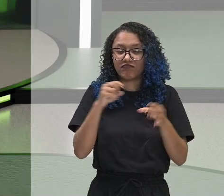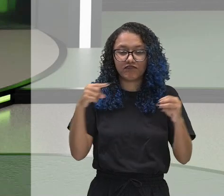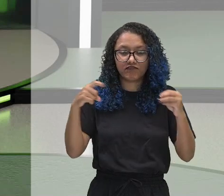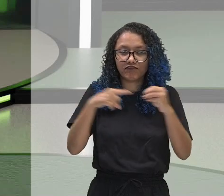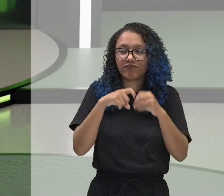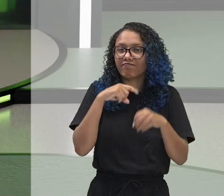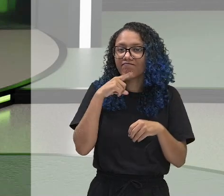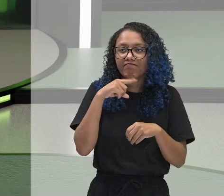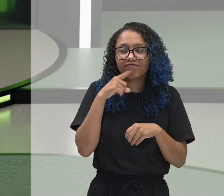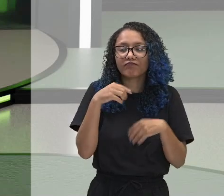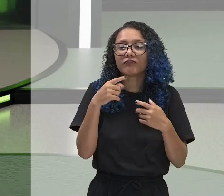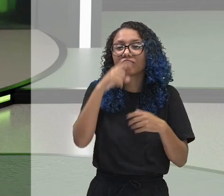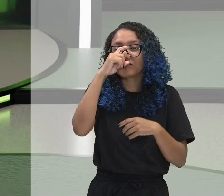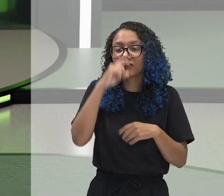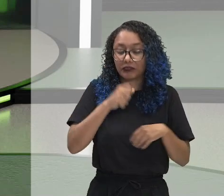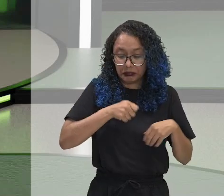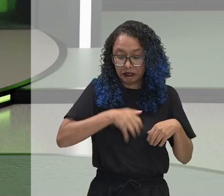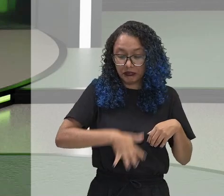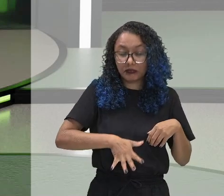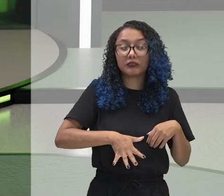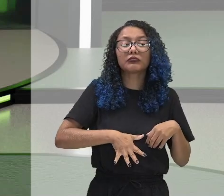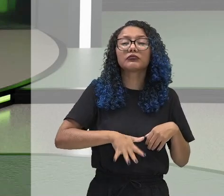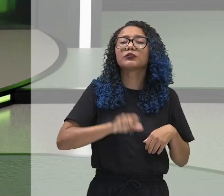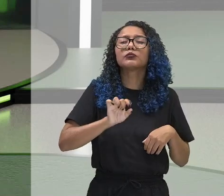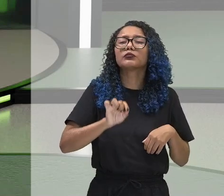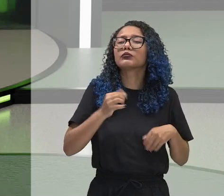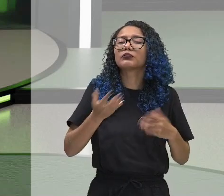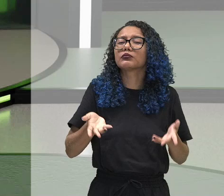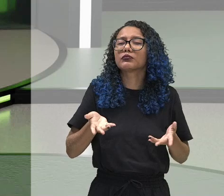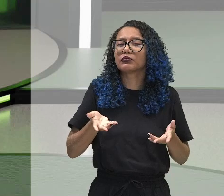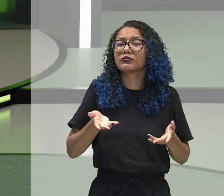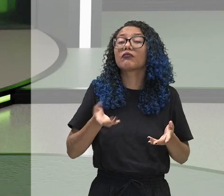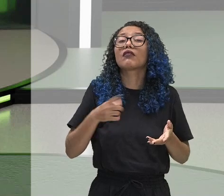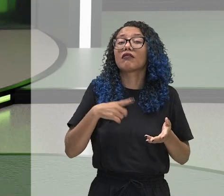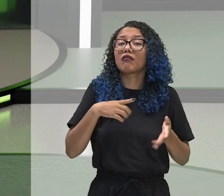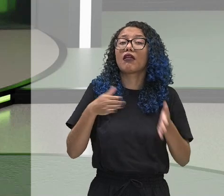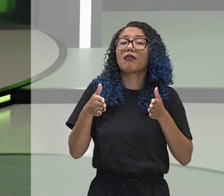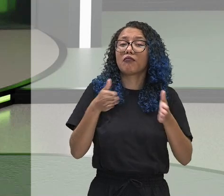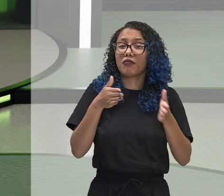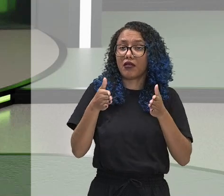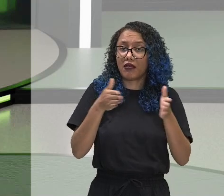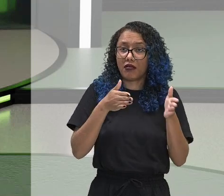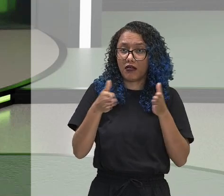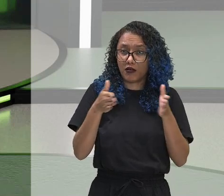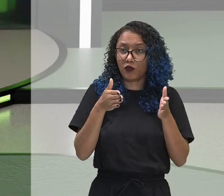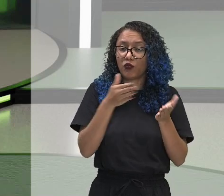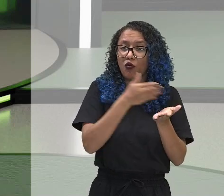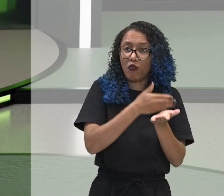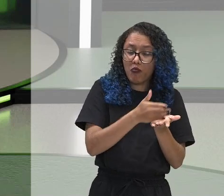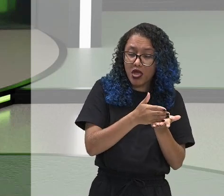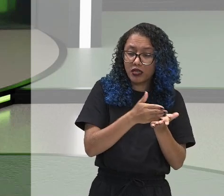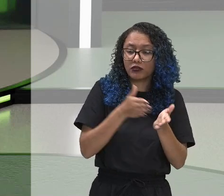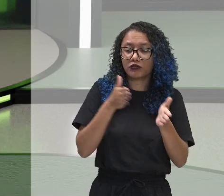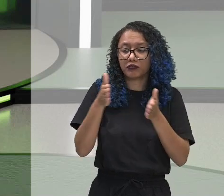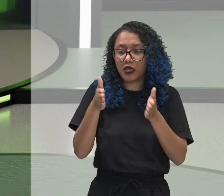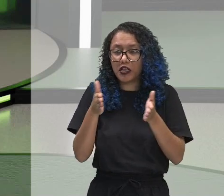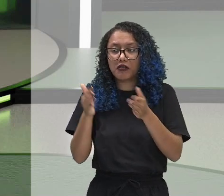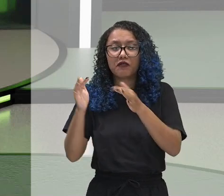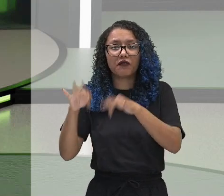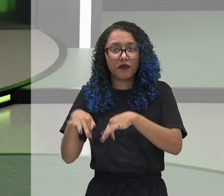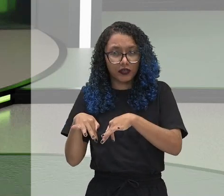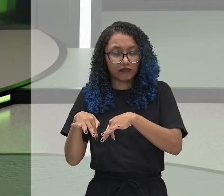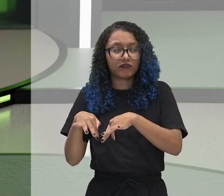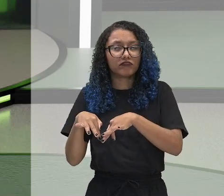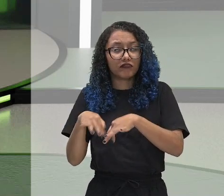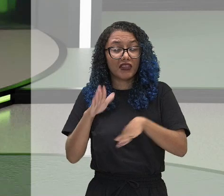sangramento, é chamado de menstruação, ele tem um período para acontecer, início, meio e fim, que também vai variar de